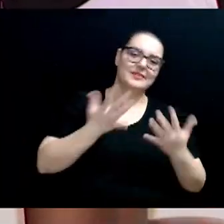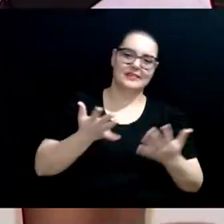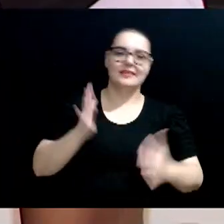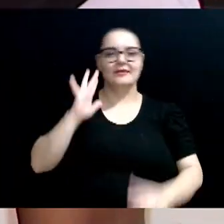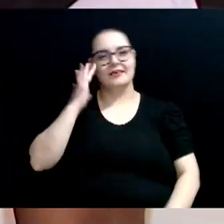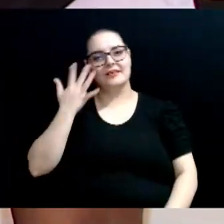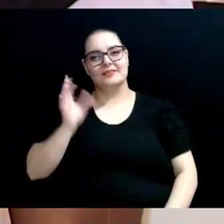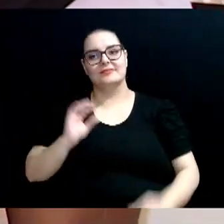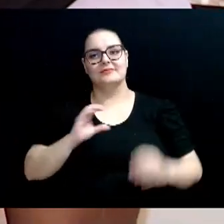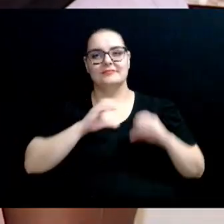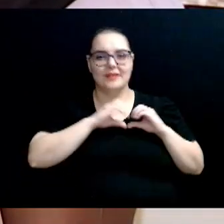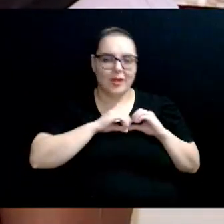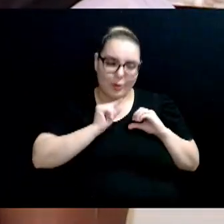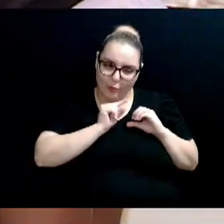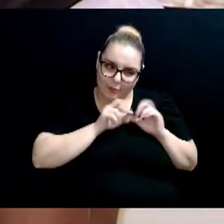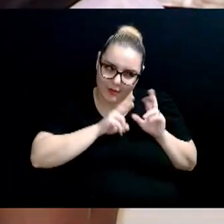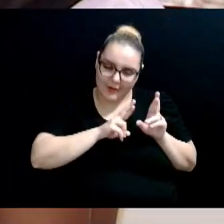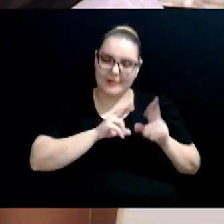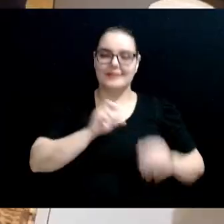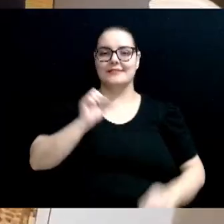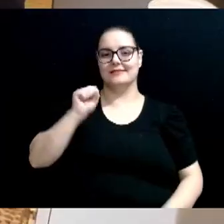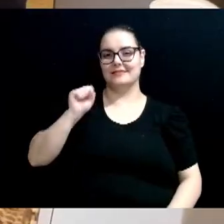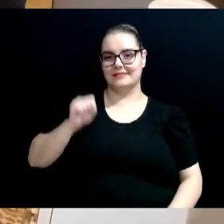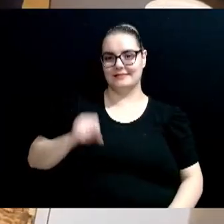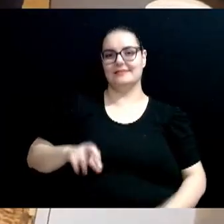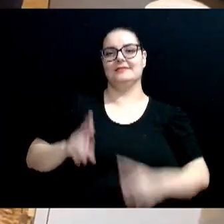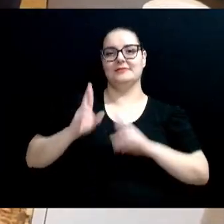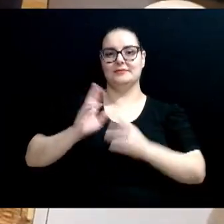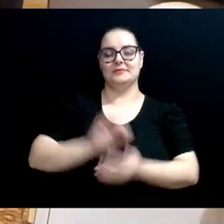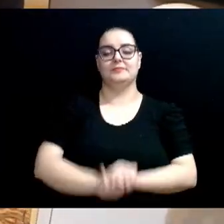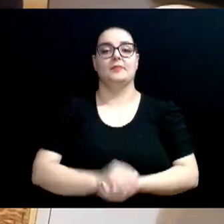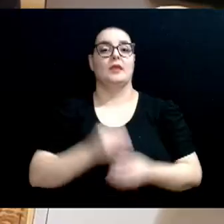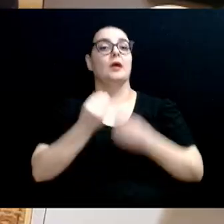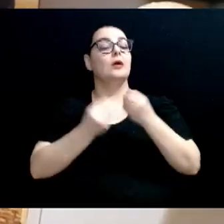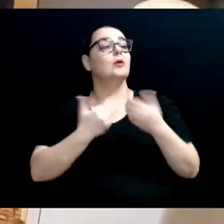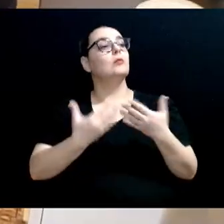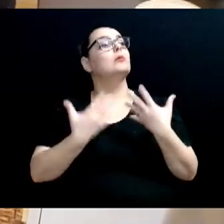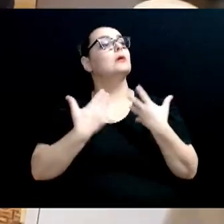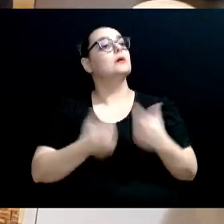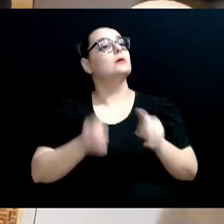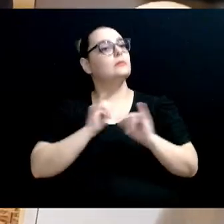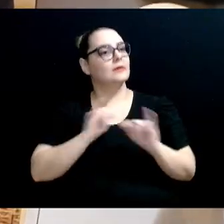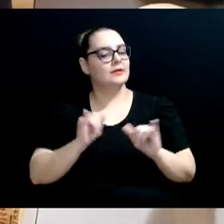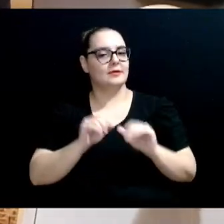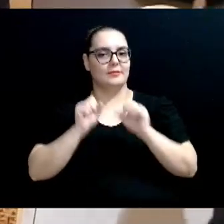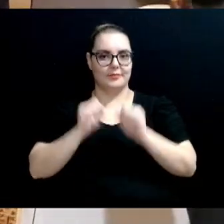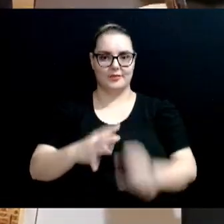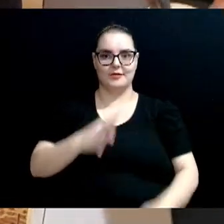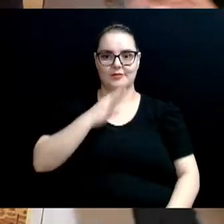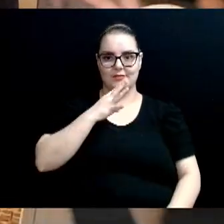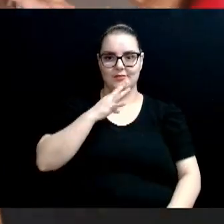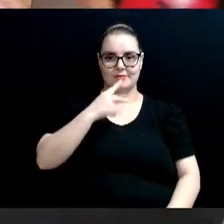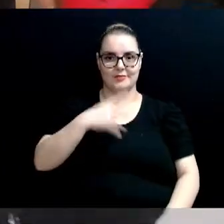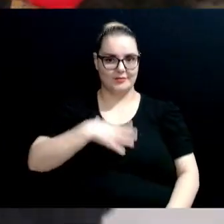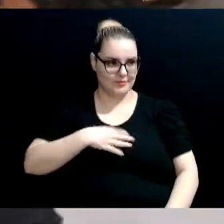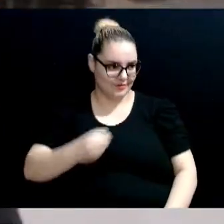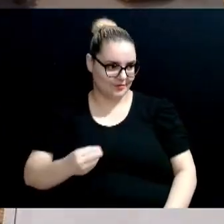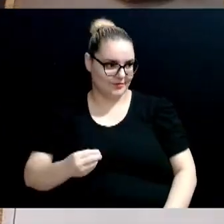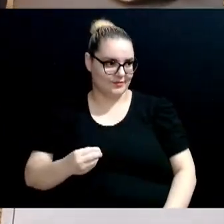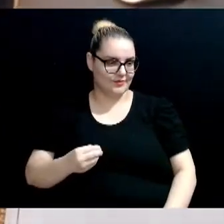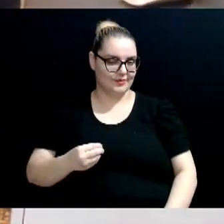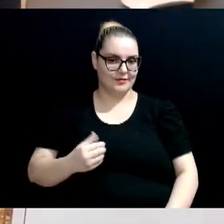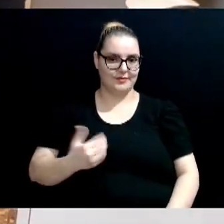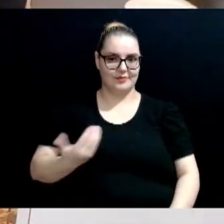ainda um resquício, né, de esperança. Como que foi pra você receber a notícia que você poderia conhecer os seus filhos, que estaria próxima